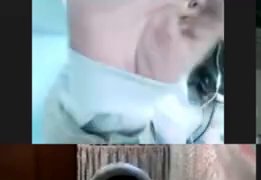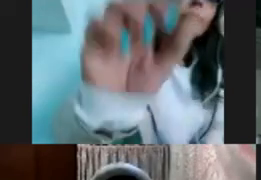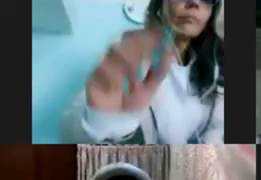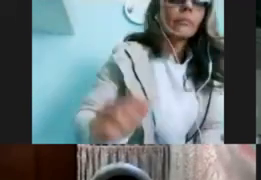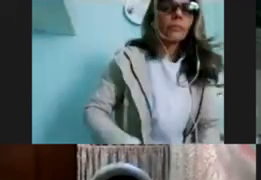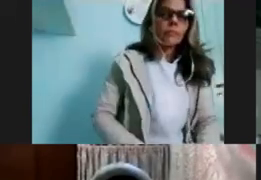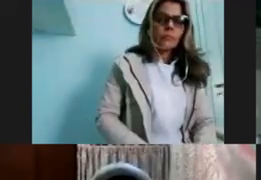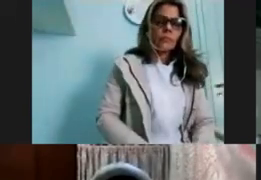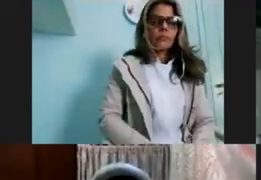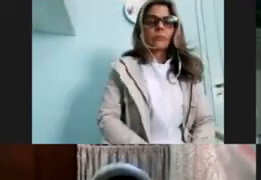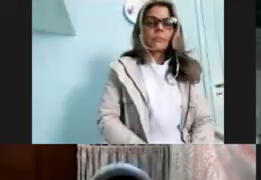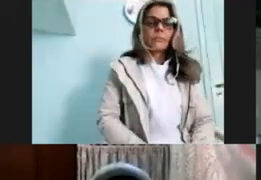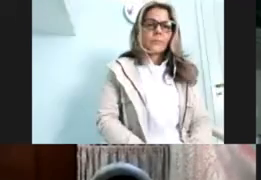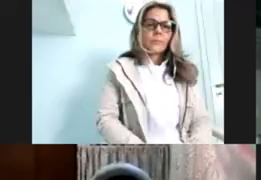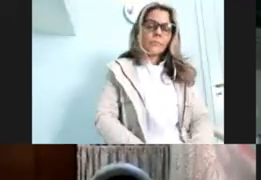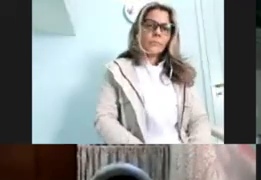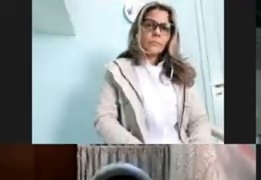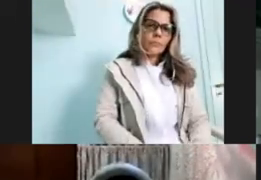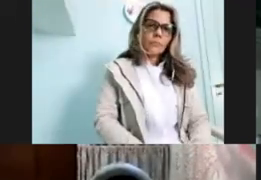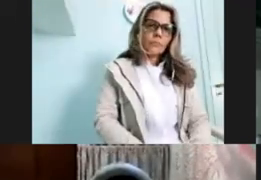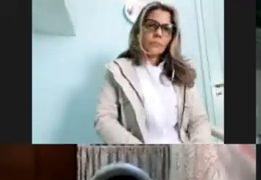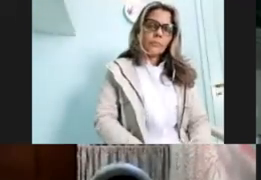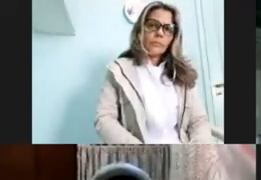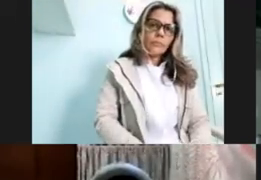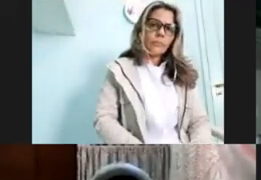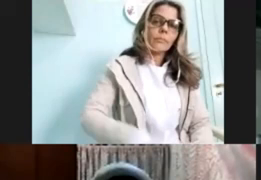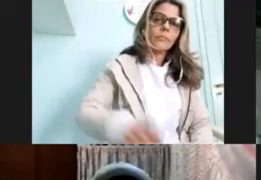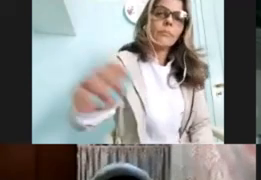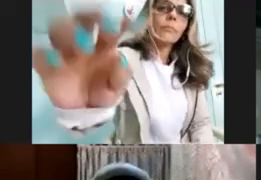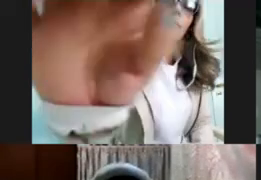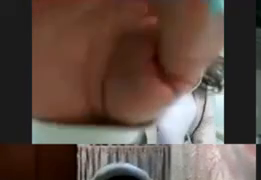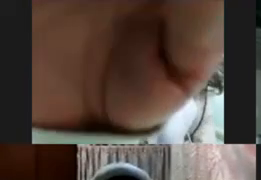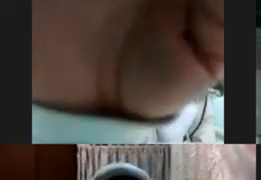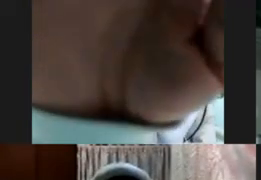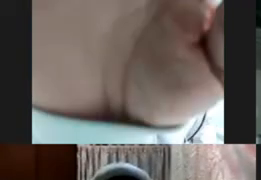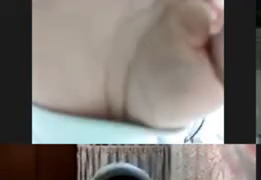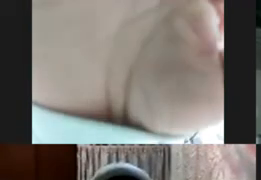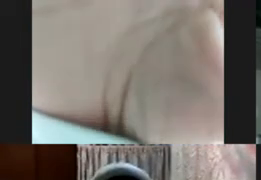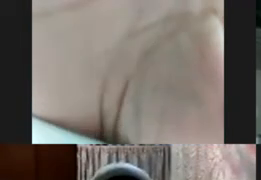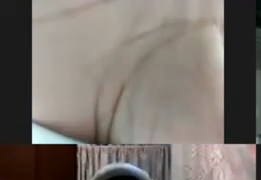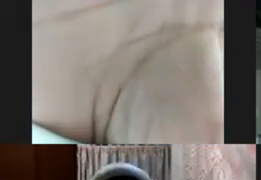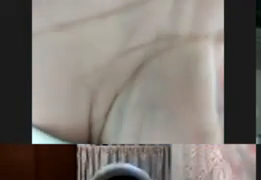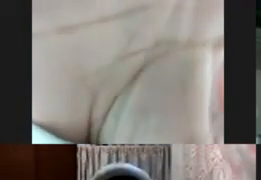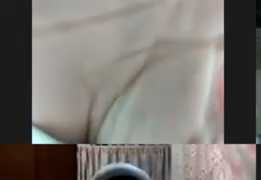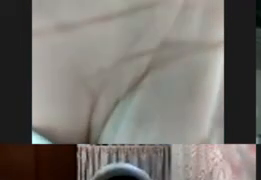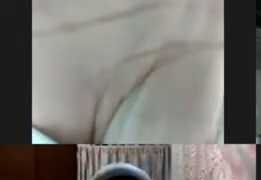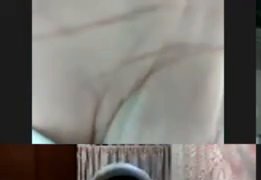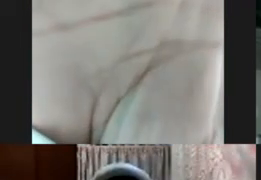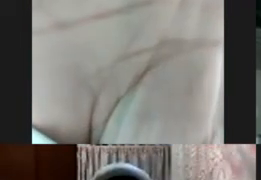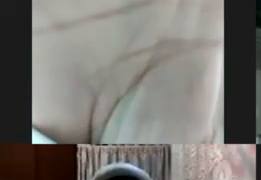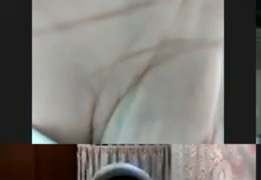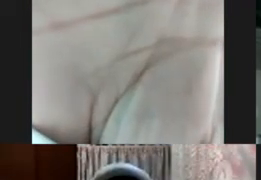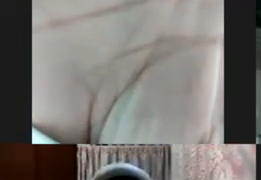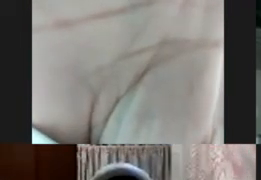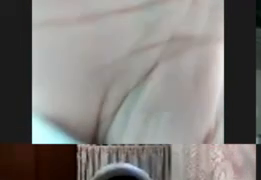grande. Aí já foi um ponto assim, os clientes falaram: pode, claro. Um deles, o primeiro que eu atendi, foi um homem.